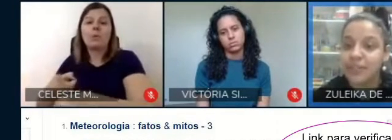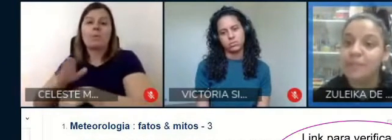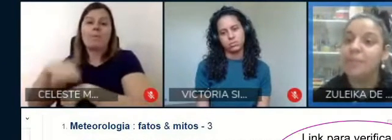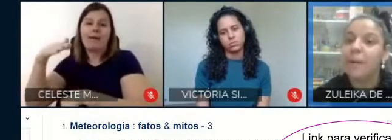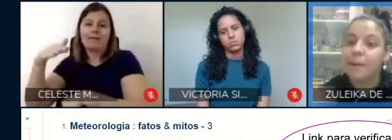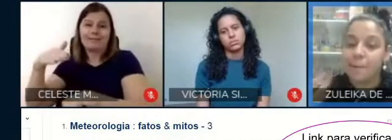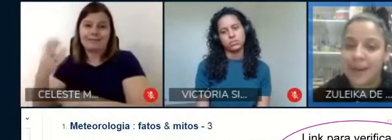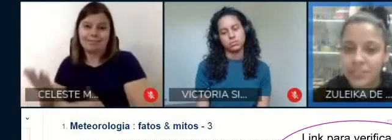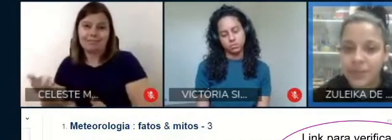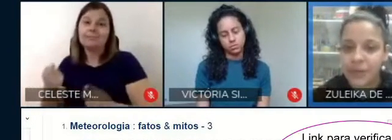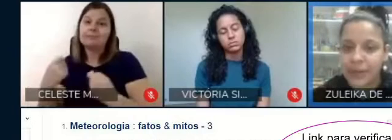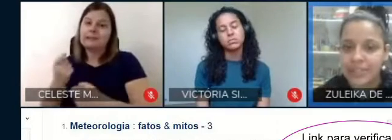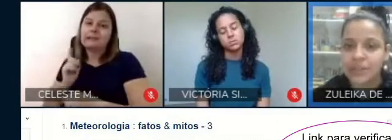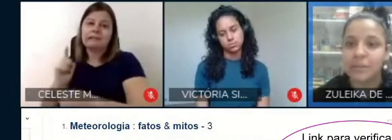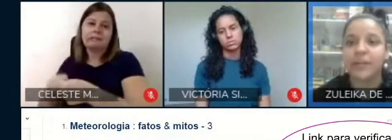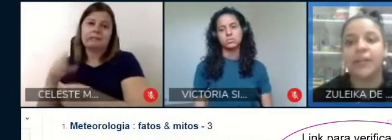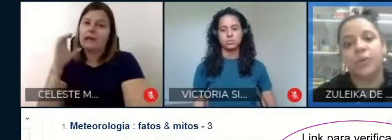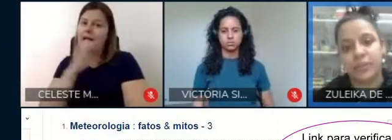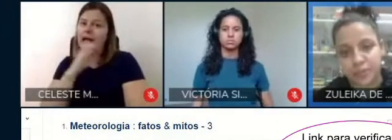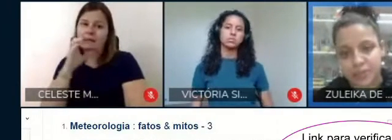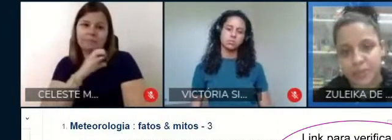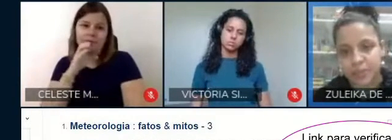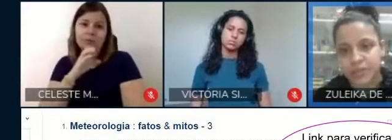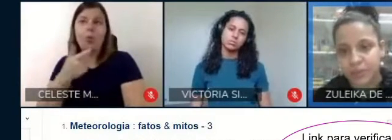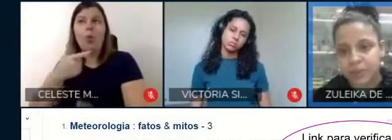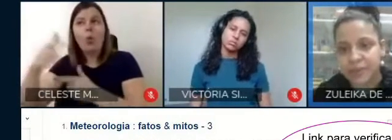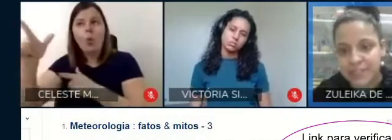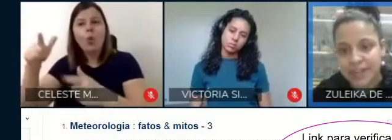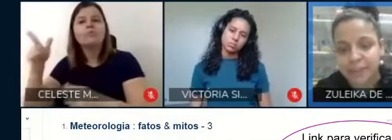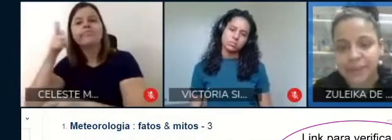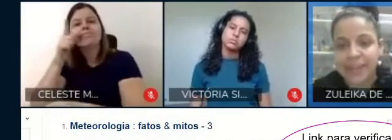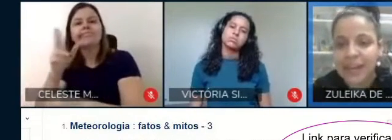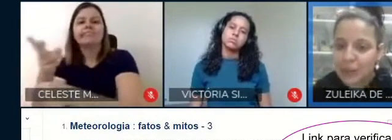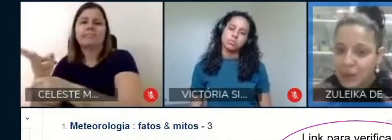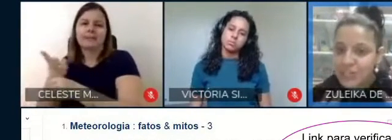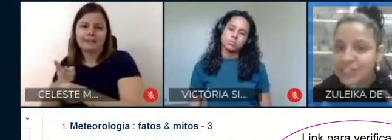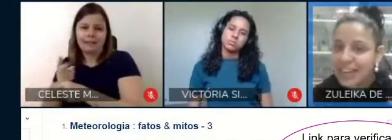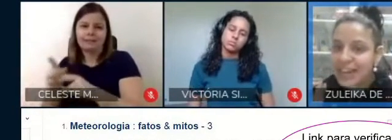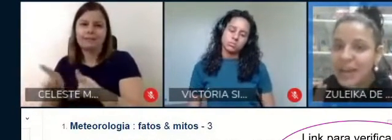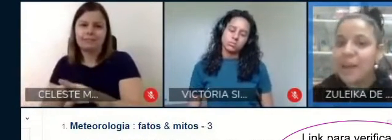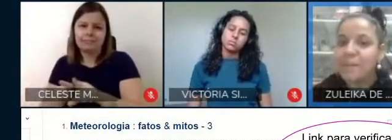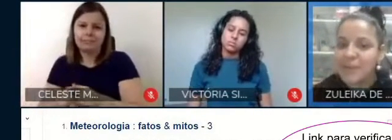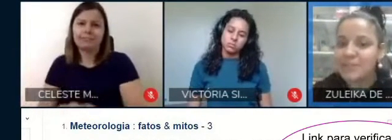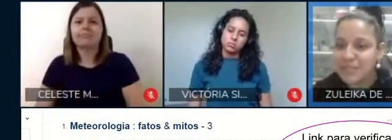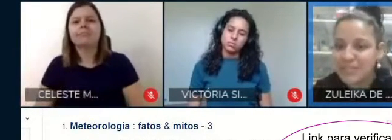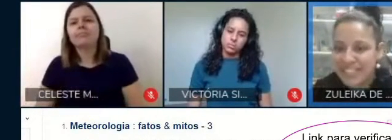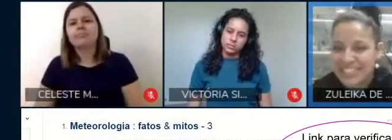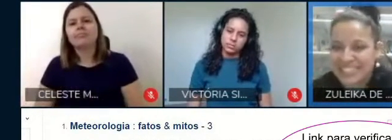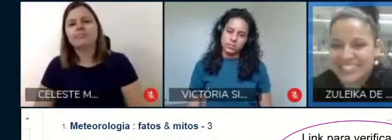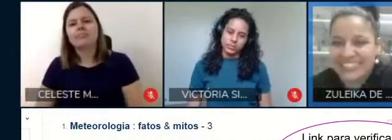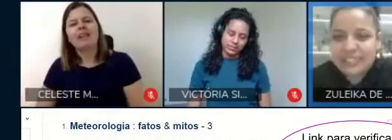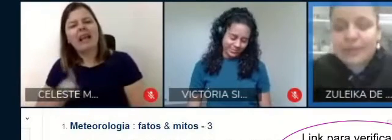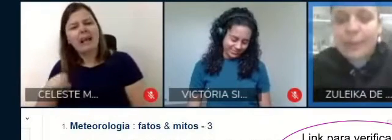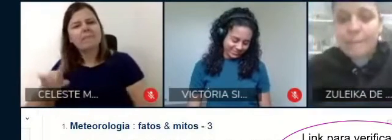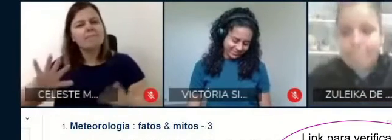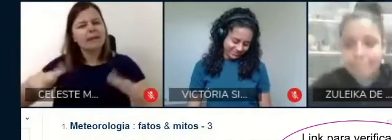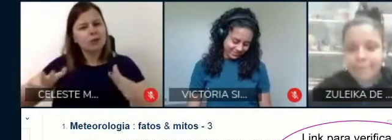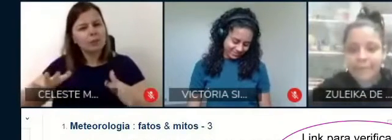precisam devolver com mais frequência para que outras pessoas possam emprestar. A lógica é mais ou menos